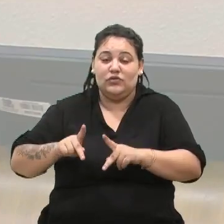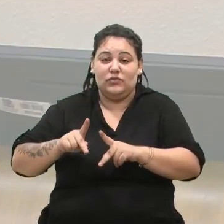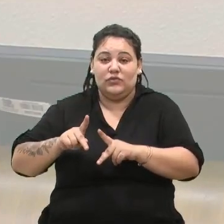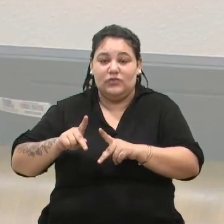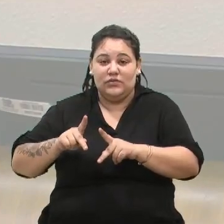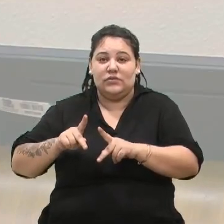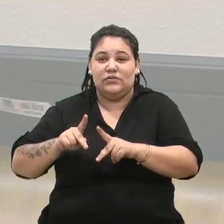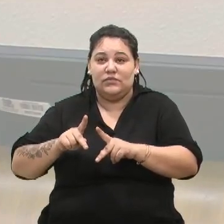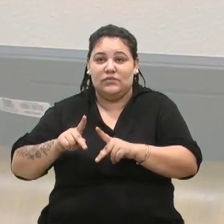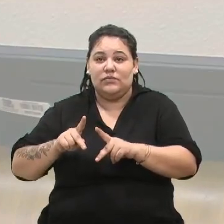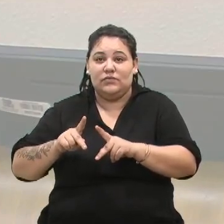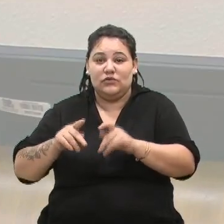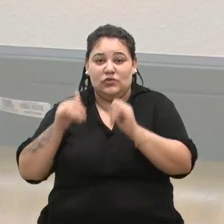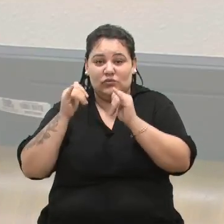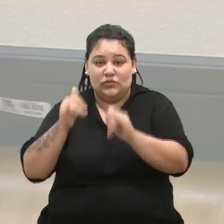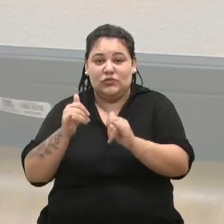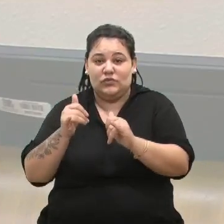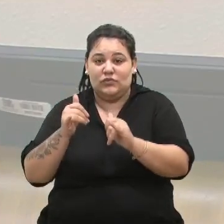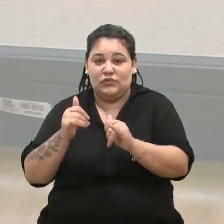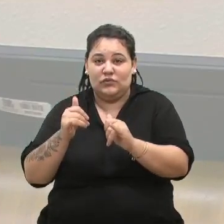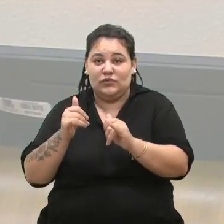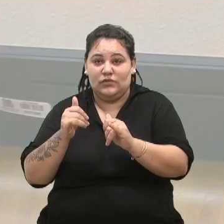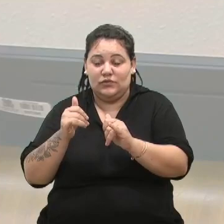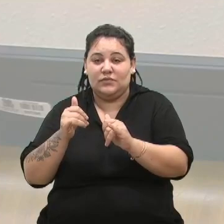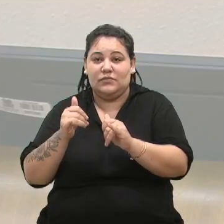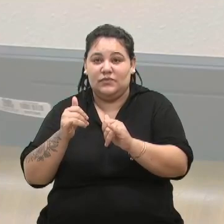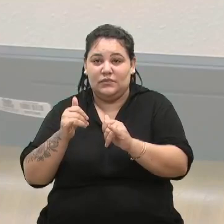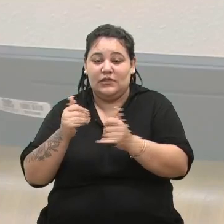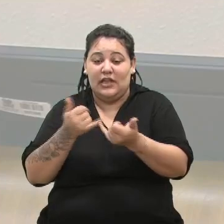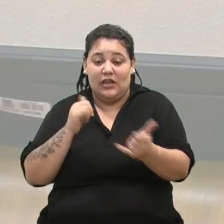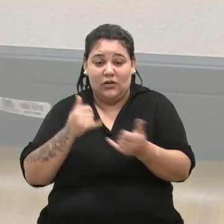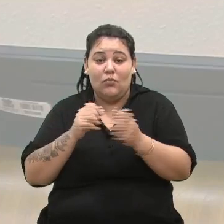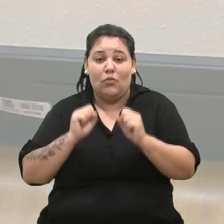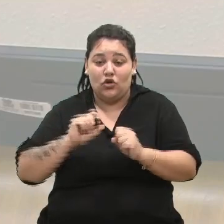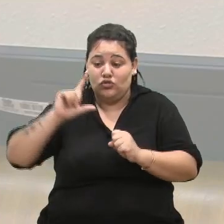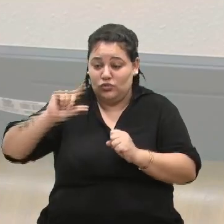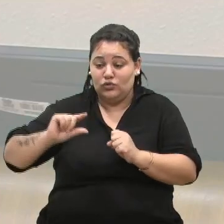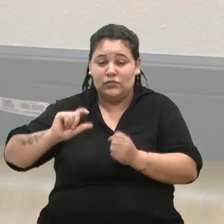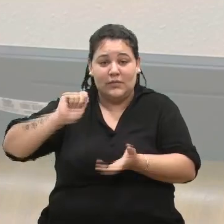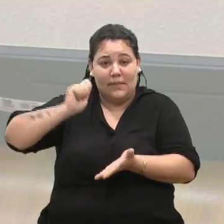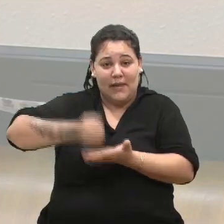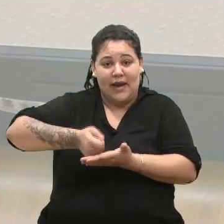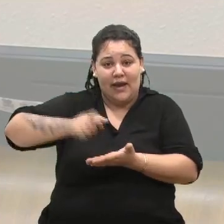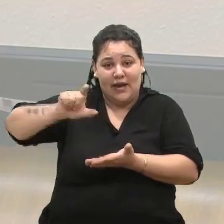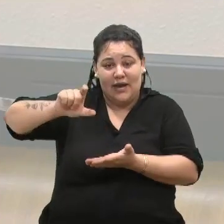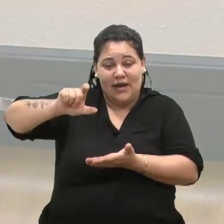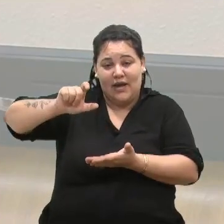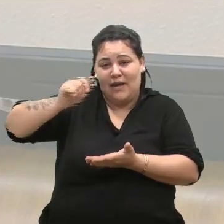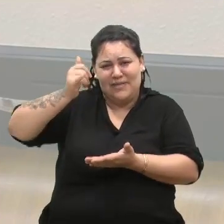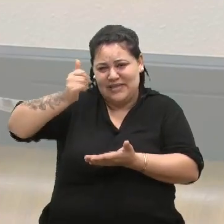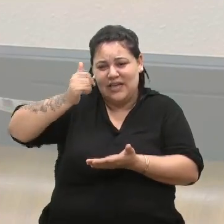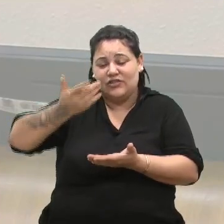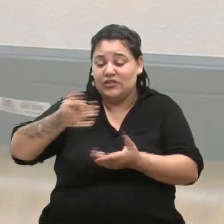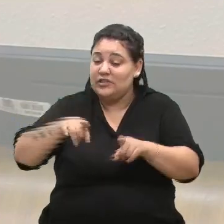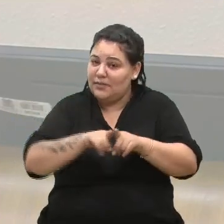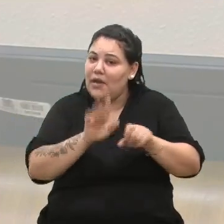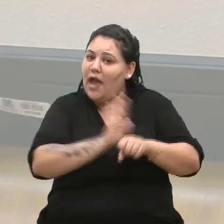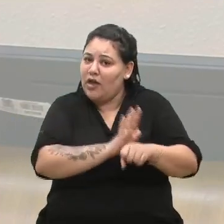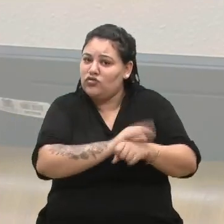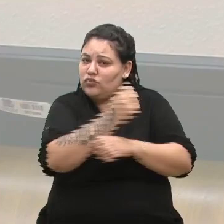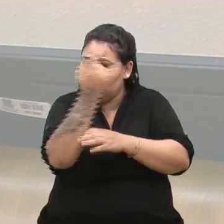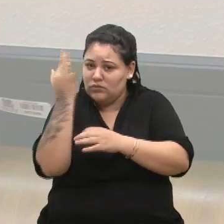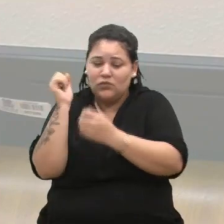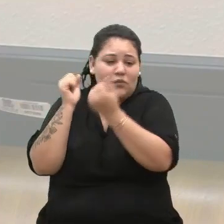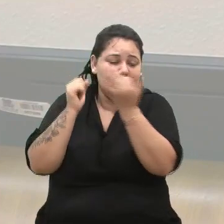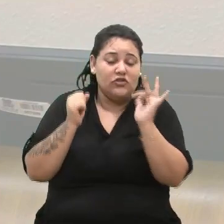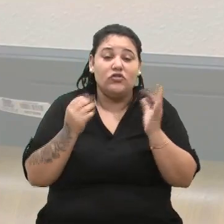por exemplo, que pode diminuir o preço da passagem, enfim, e beneficiar também na questão do meio ambiente. Então, super